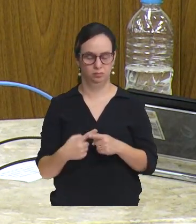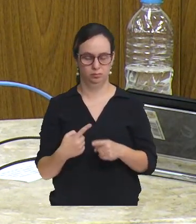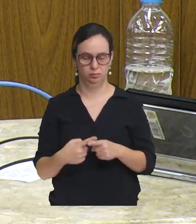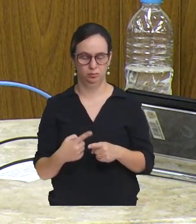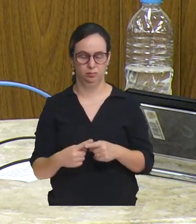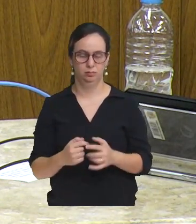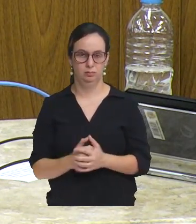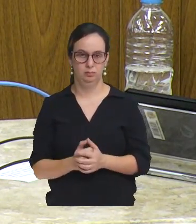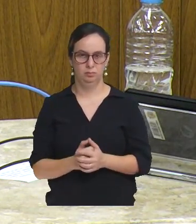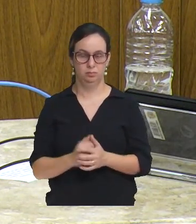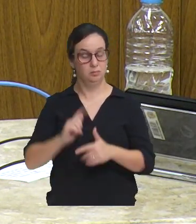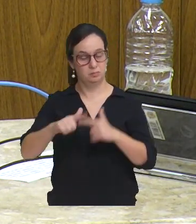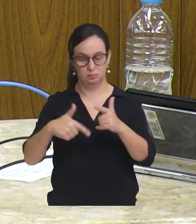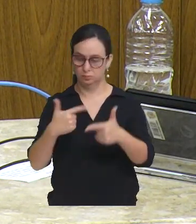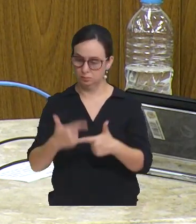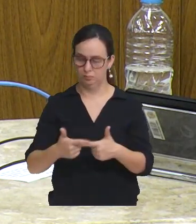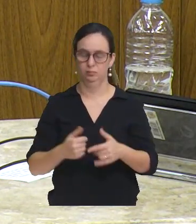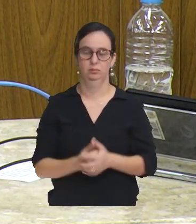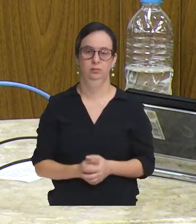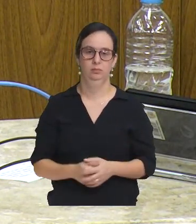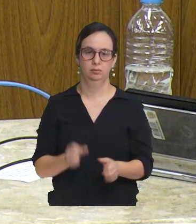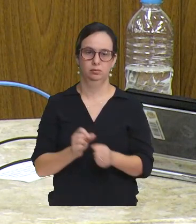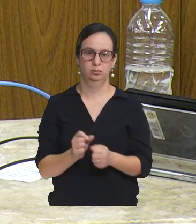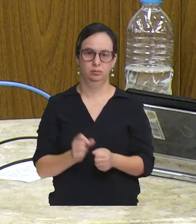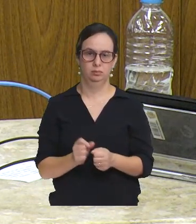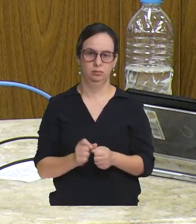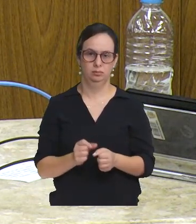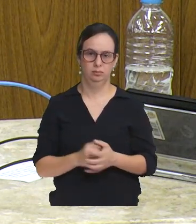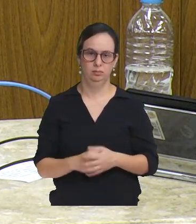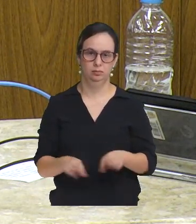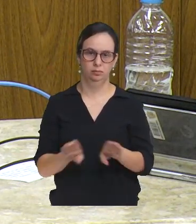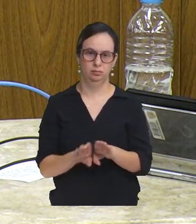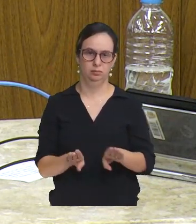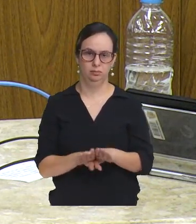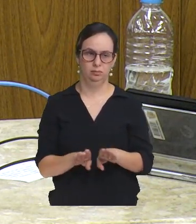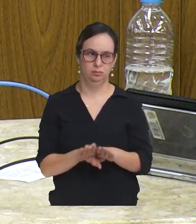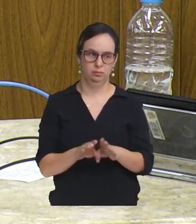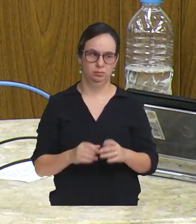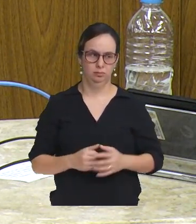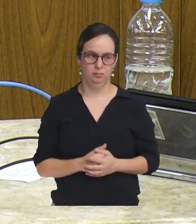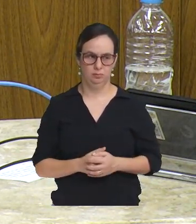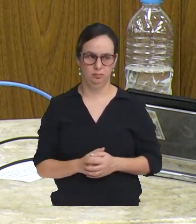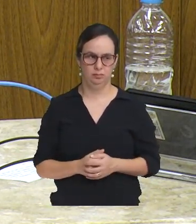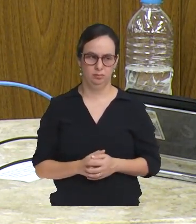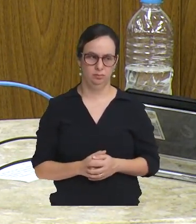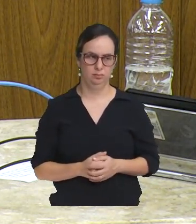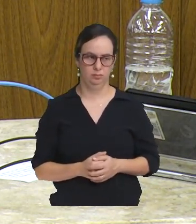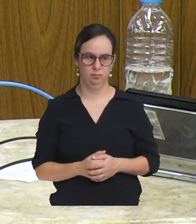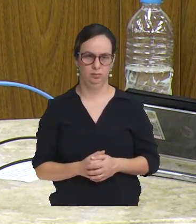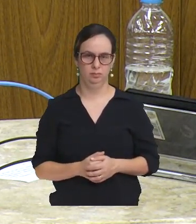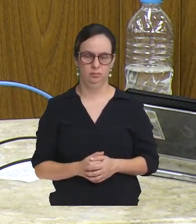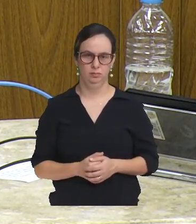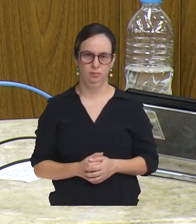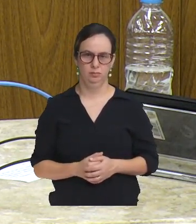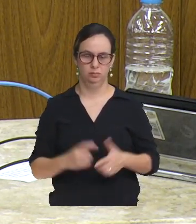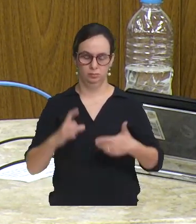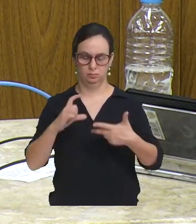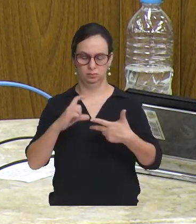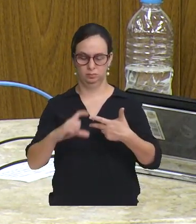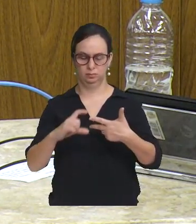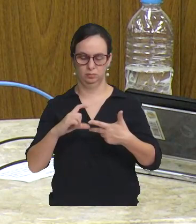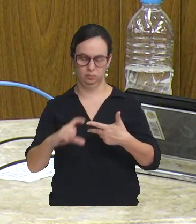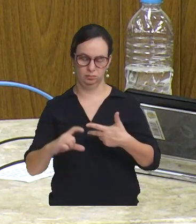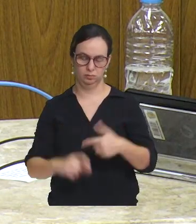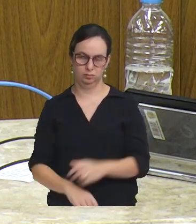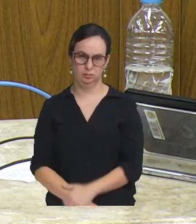aí a possibilidade de colocar o trabalho aí também no executivo. Obrigado, senhor presidente.